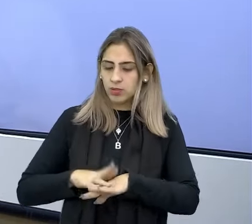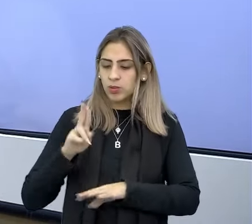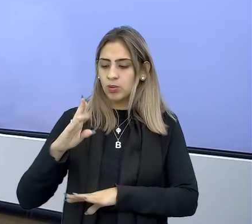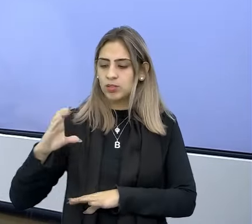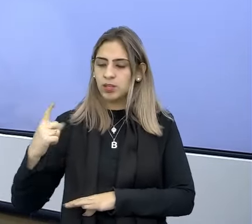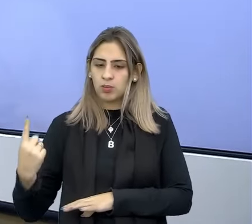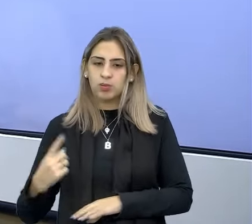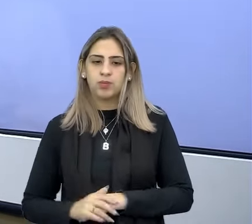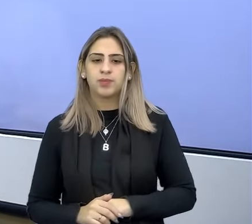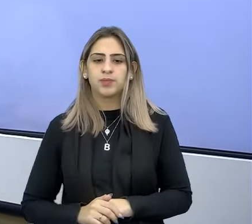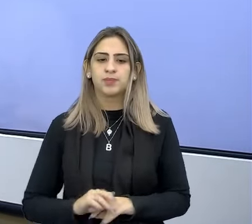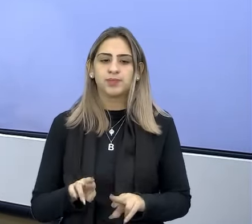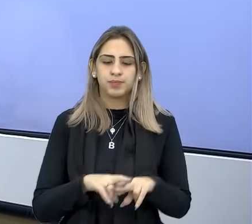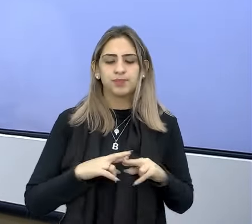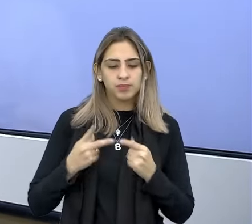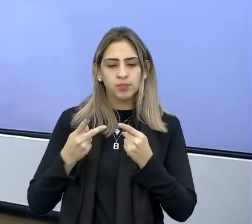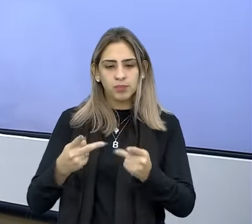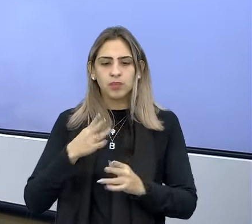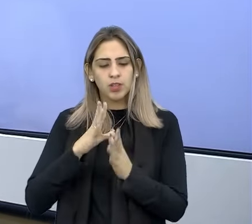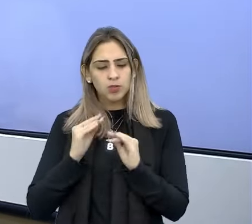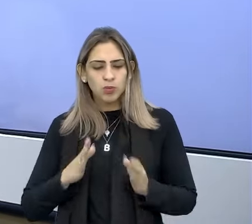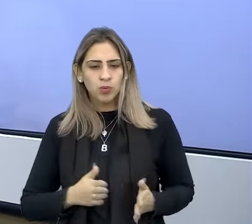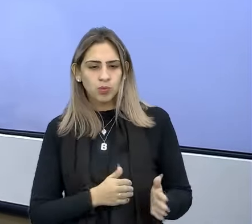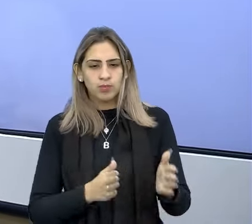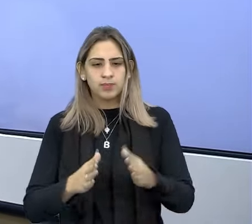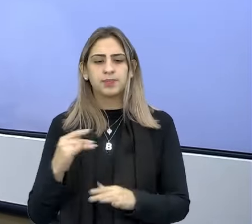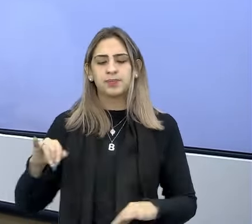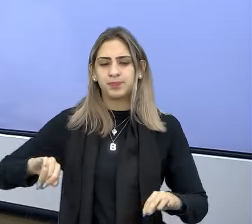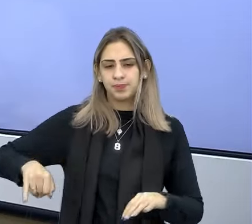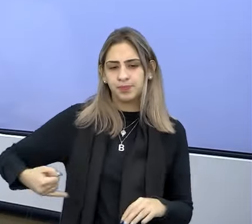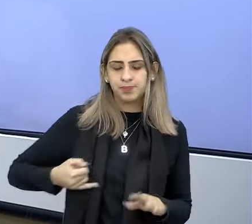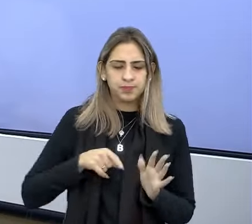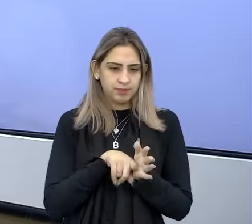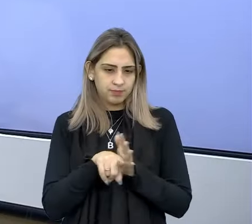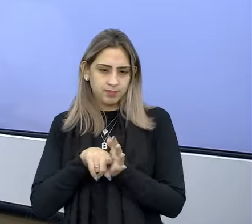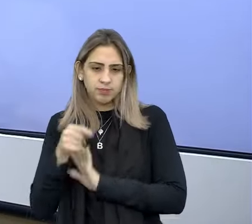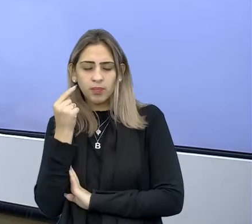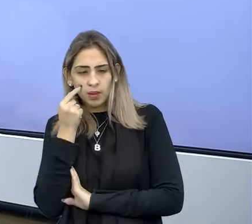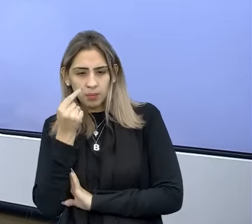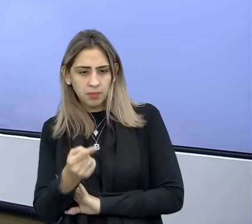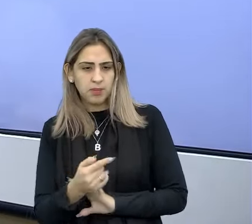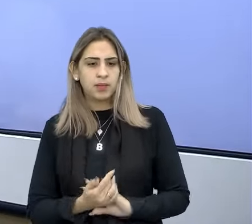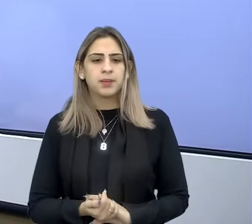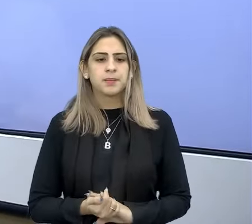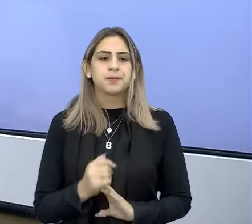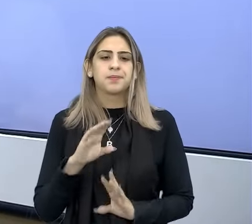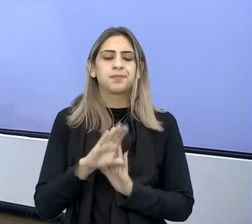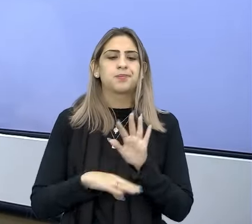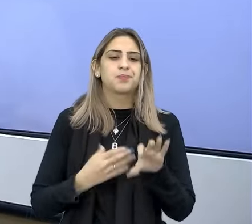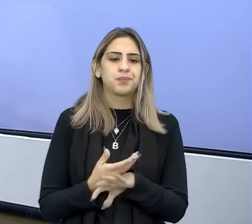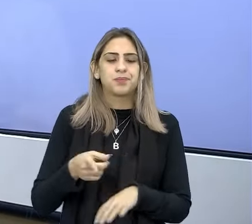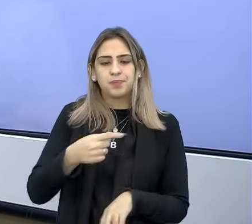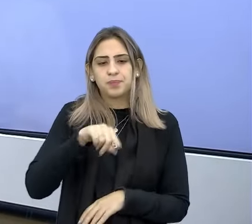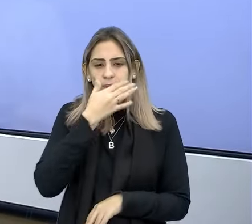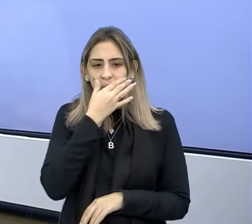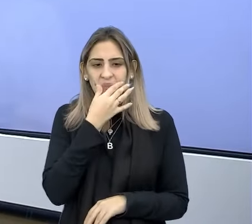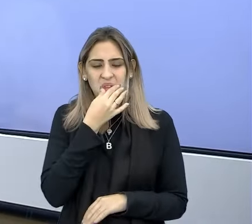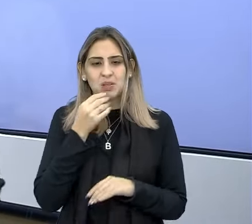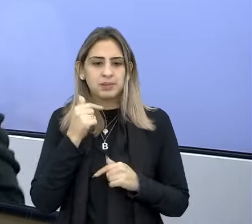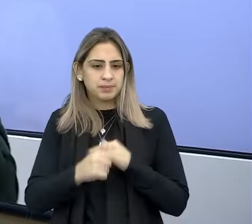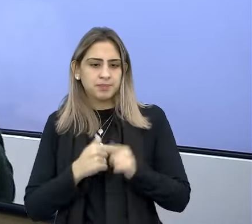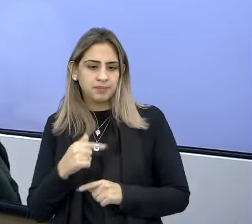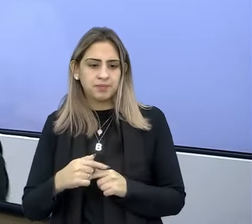UC1. Revisitem esse percurso agora, né? Aproveitem o desdobramento para olhar aí o componente que vocês trabalharam ao